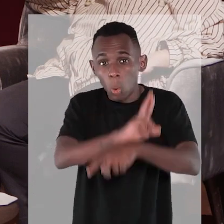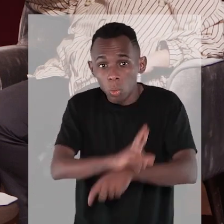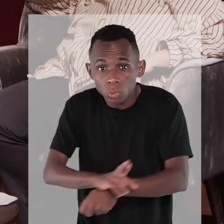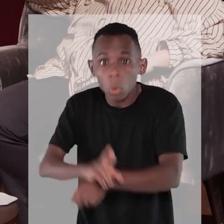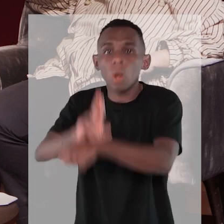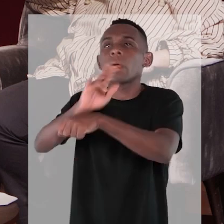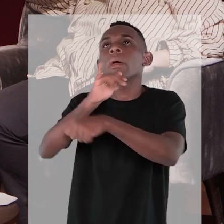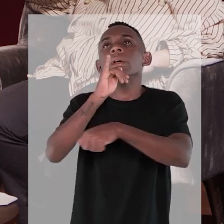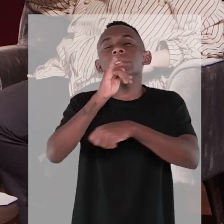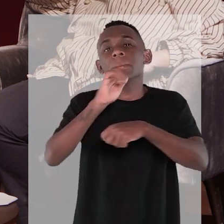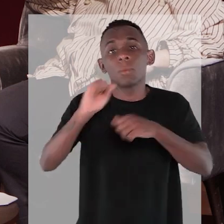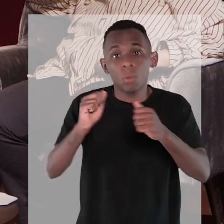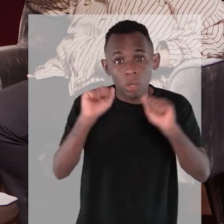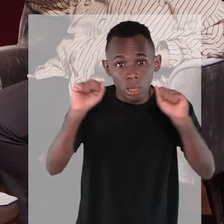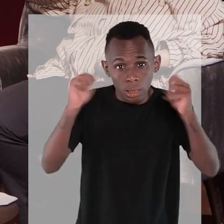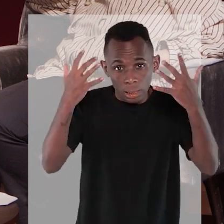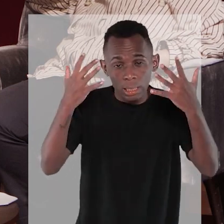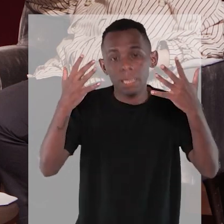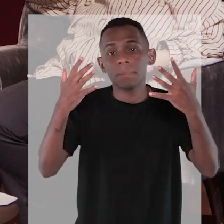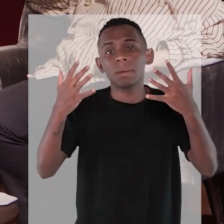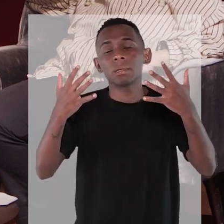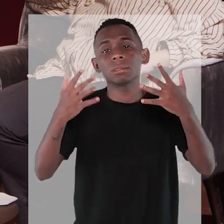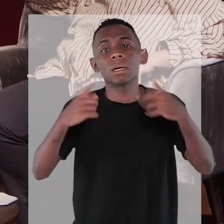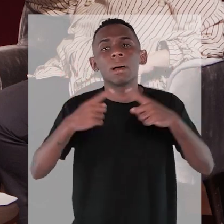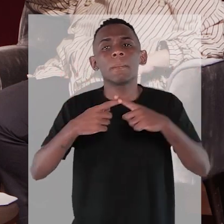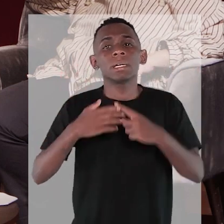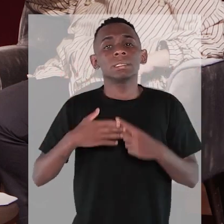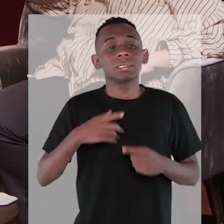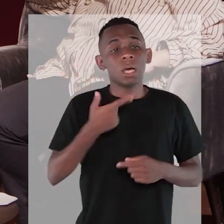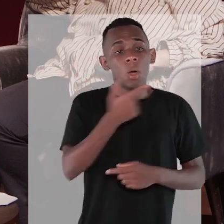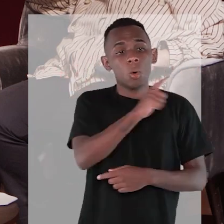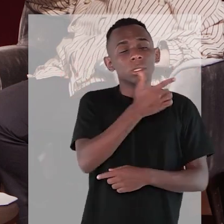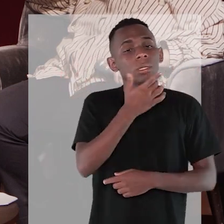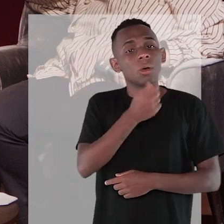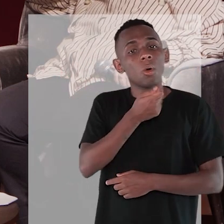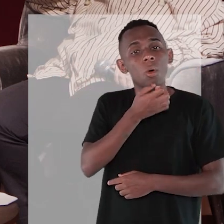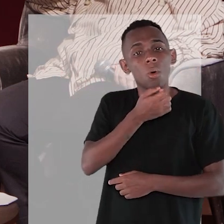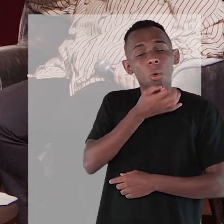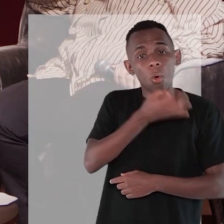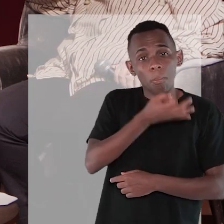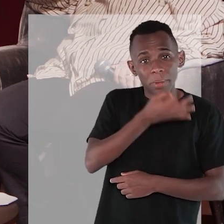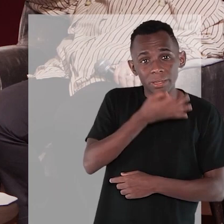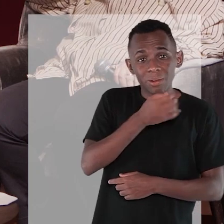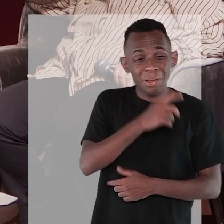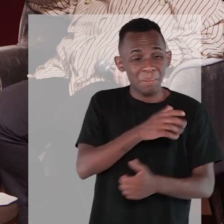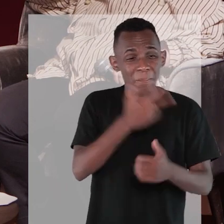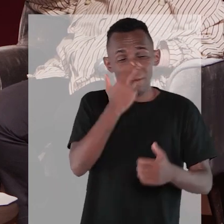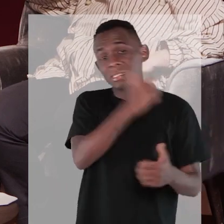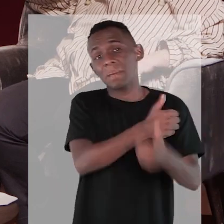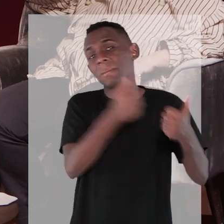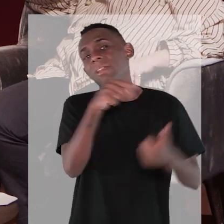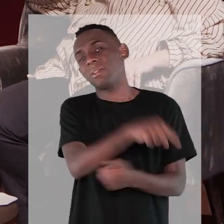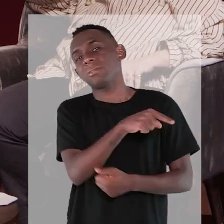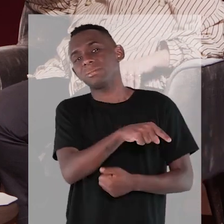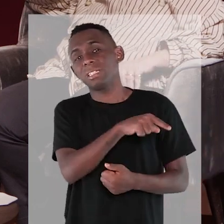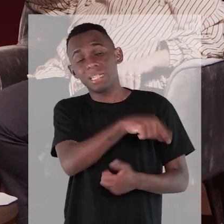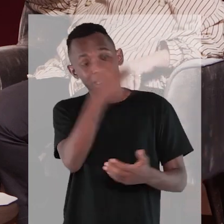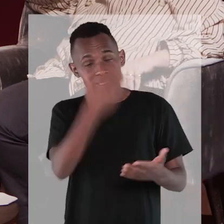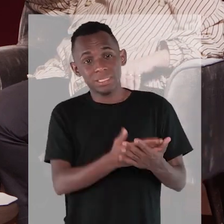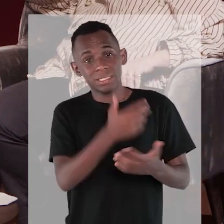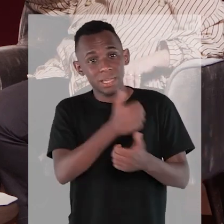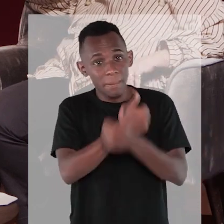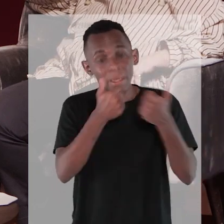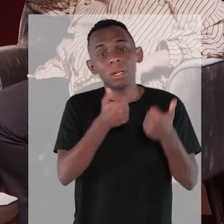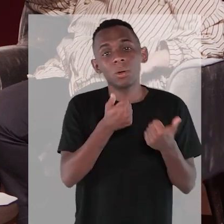especialista em climatologia, mas a minha opinião sobre mudanças climáticas vai ler tanto quanto a opinião do pesquisador que de fato